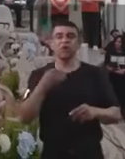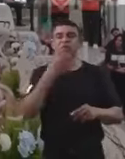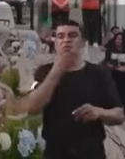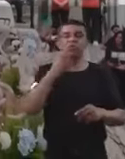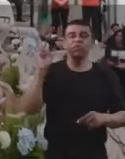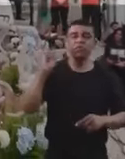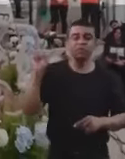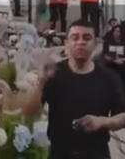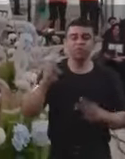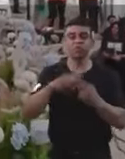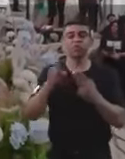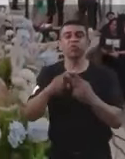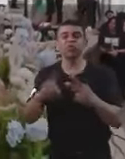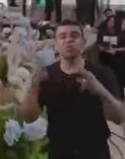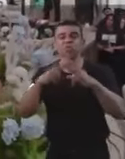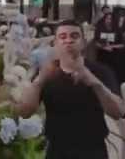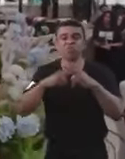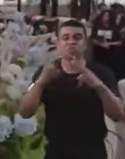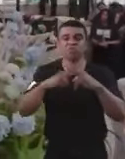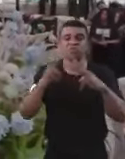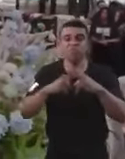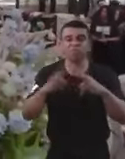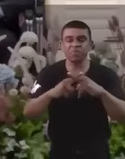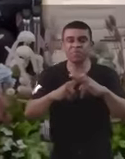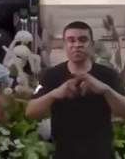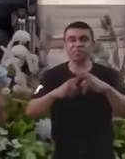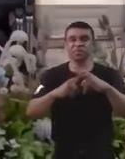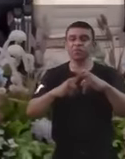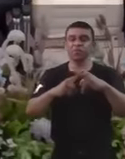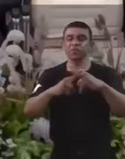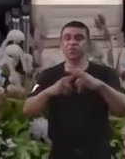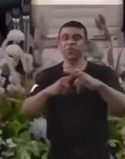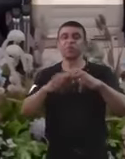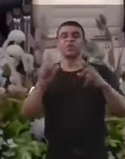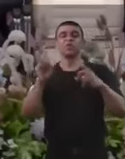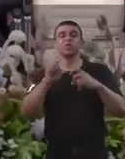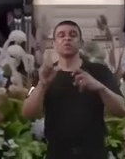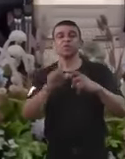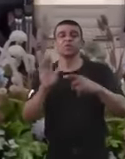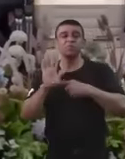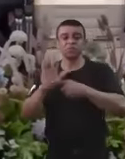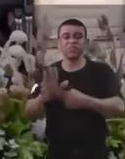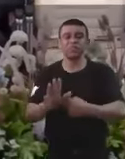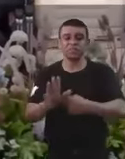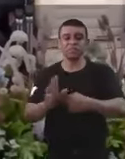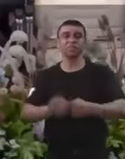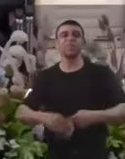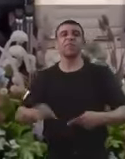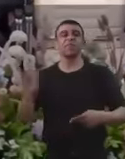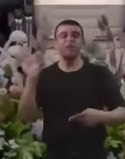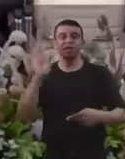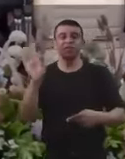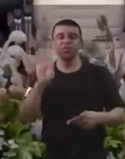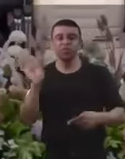Lucas apresenta a teologia da contenda. Sabe quando acaba a contenda entre irmãos no Evangelho de Lucas? No inferno.